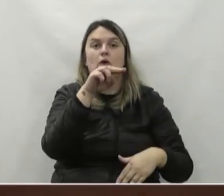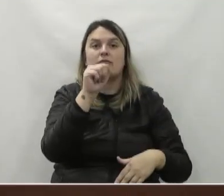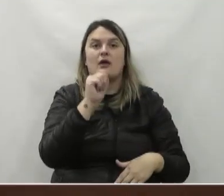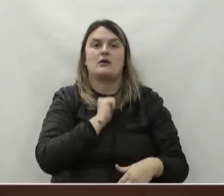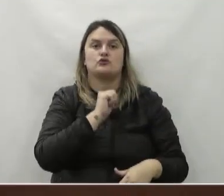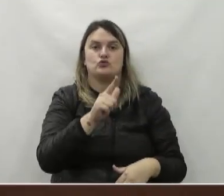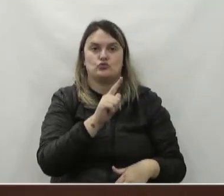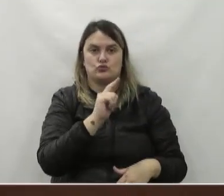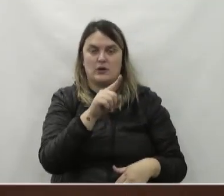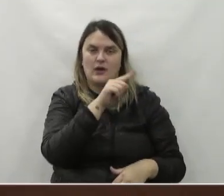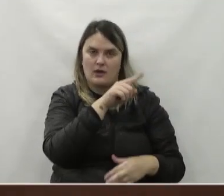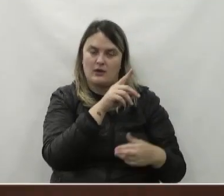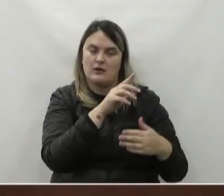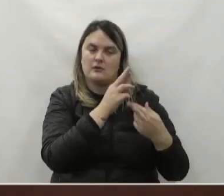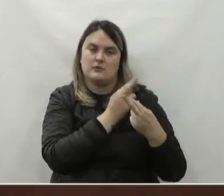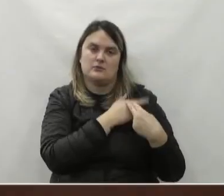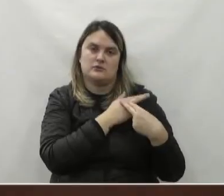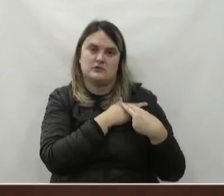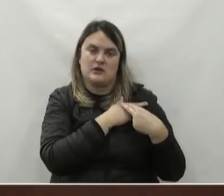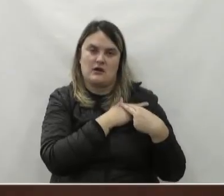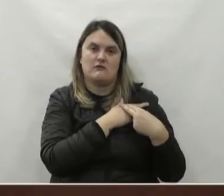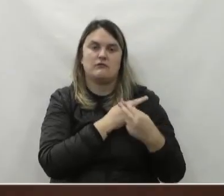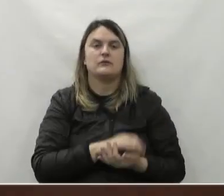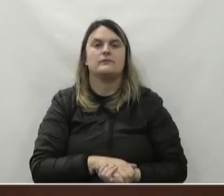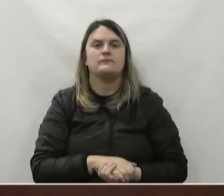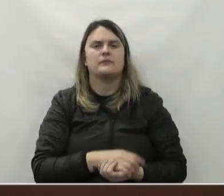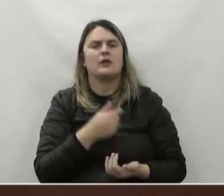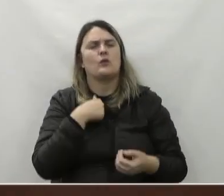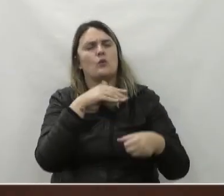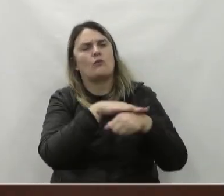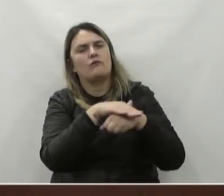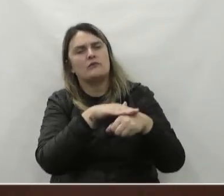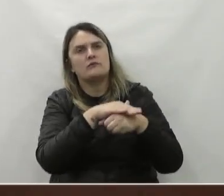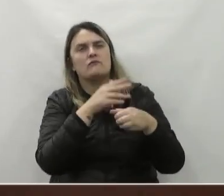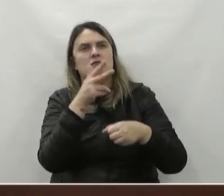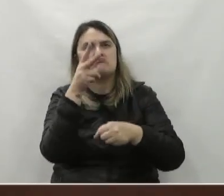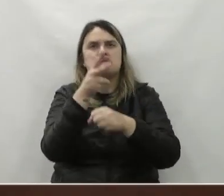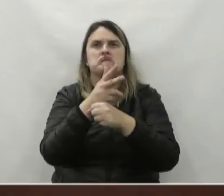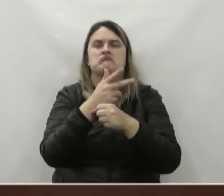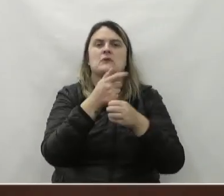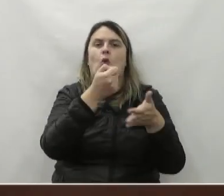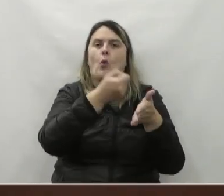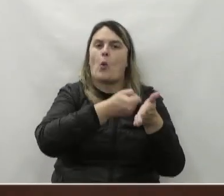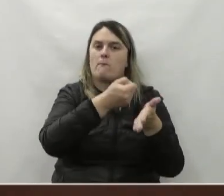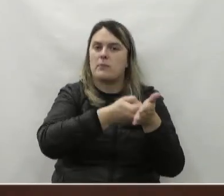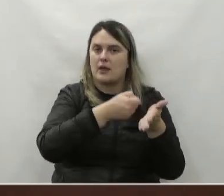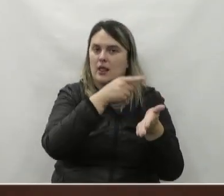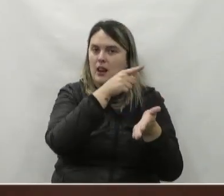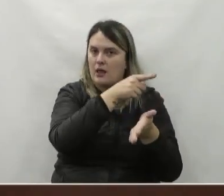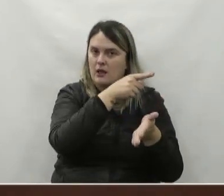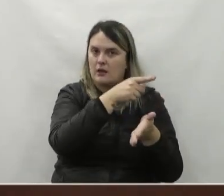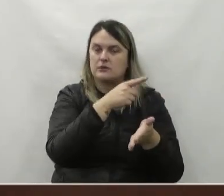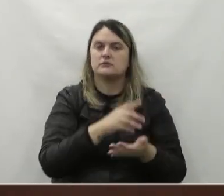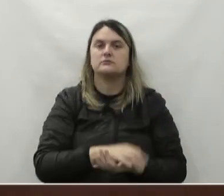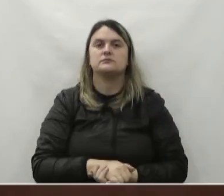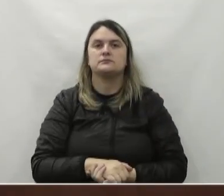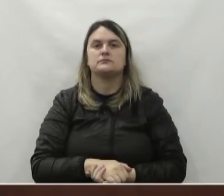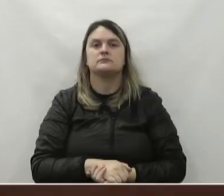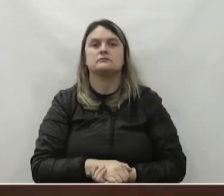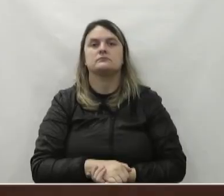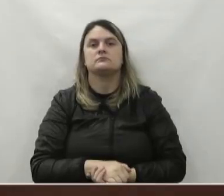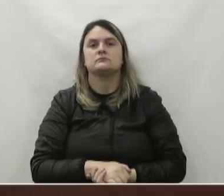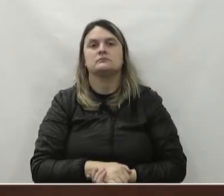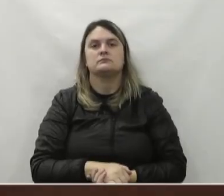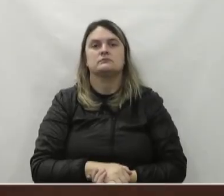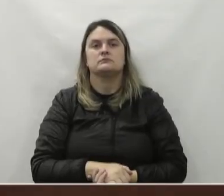do estacionamento rotativo, né, gravei um vídeo lá, fiz uma cobrança referente àquilo que eu sou cobrado